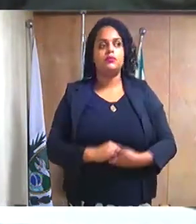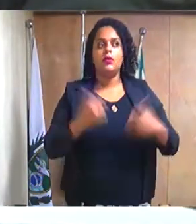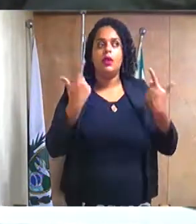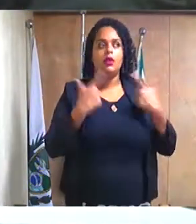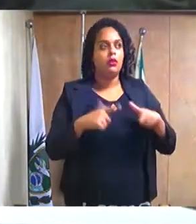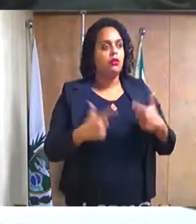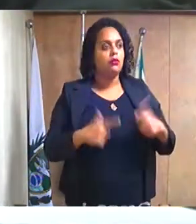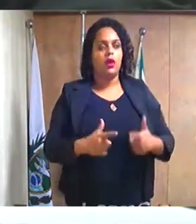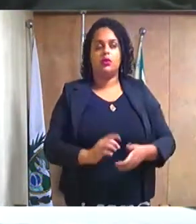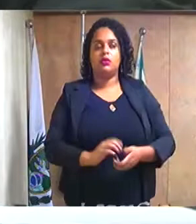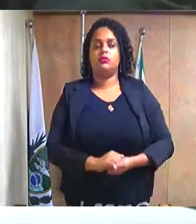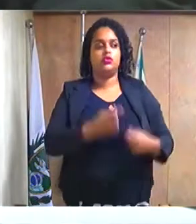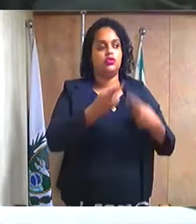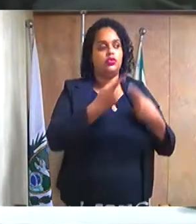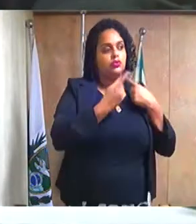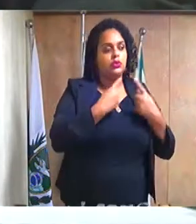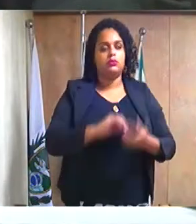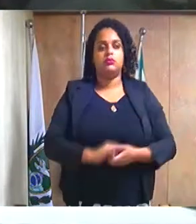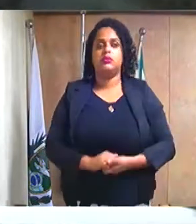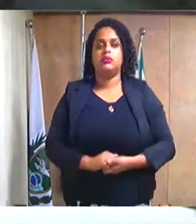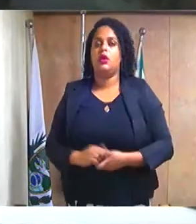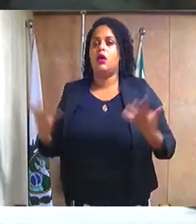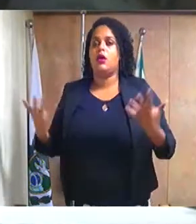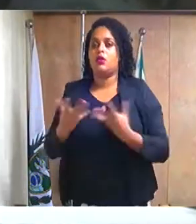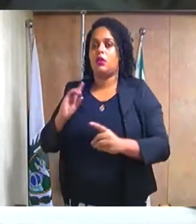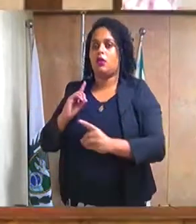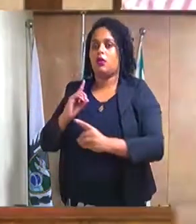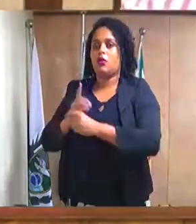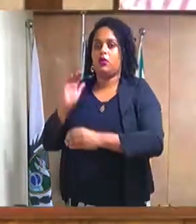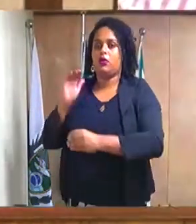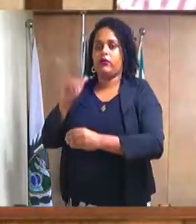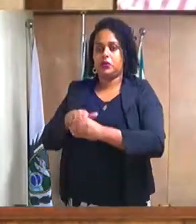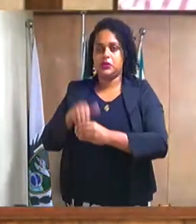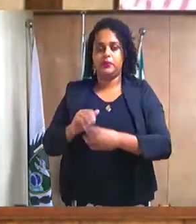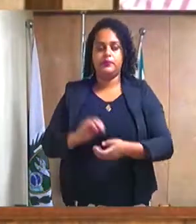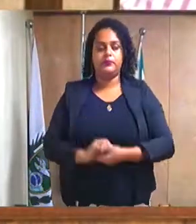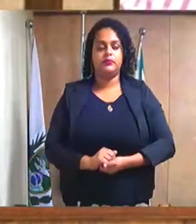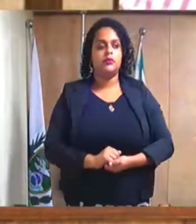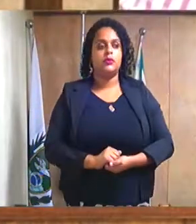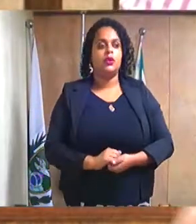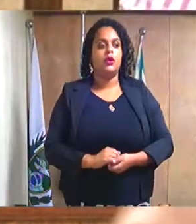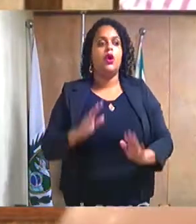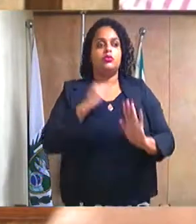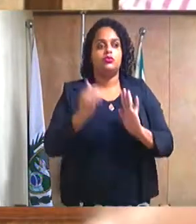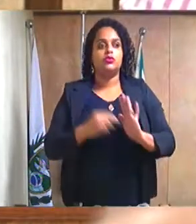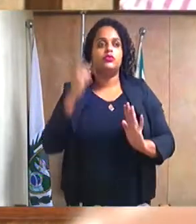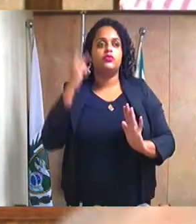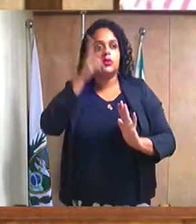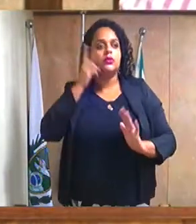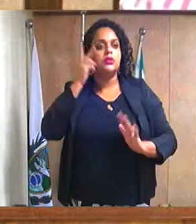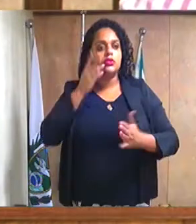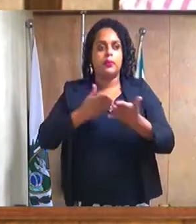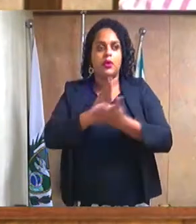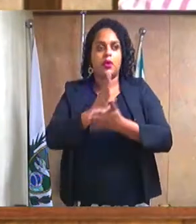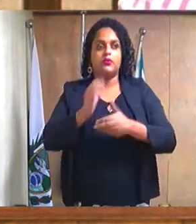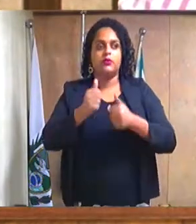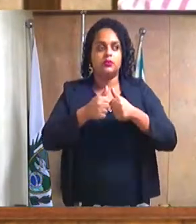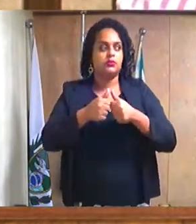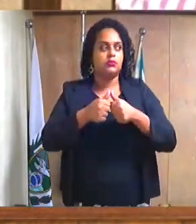quem queira discutir a matéria, a matéria encontra-se em votação. Vereadores que aprovam, permaneçam como estão.